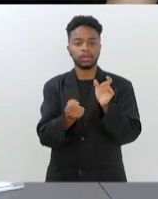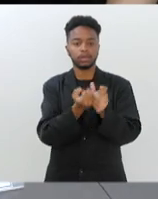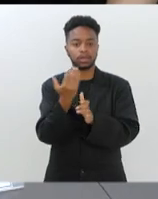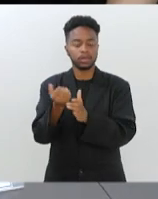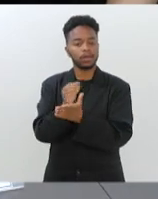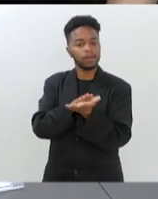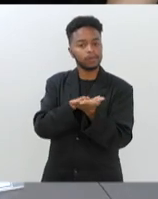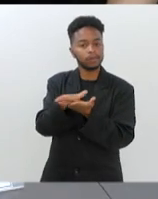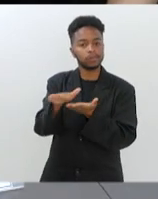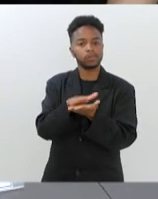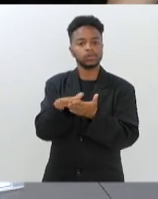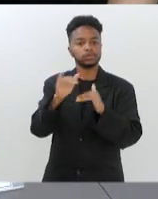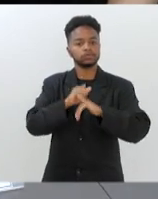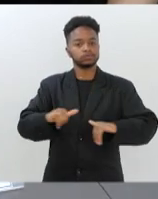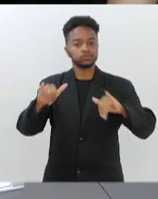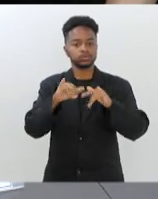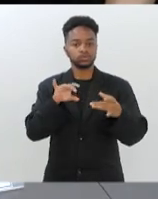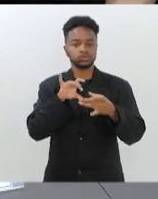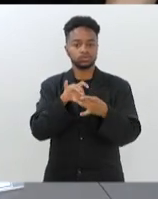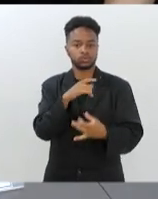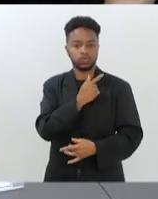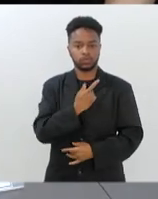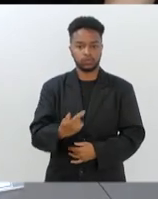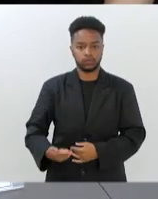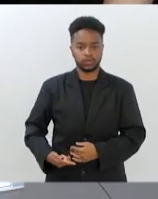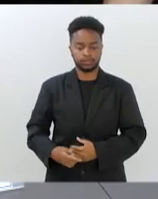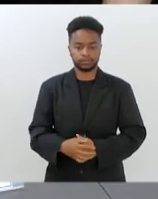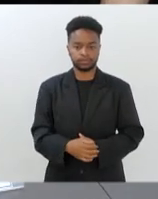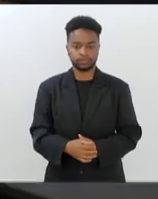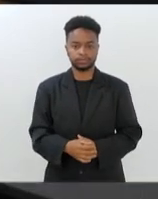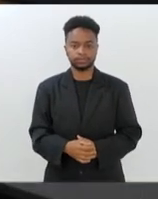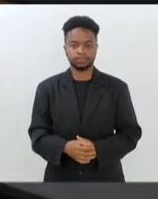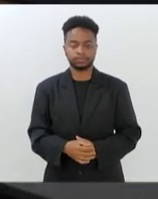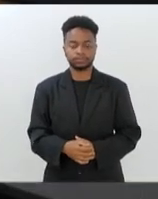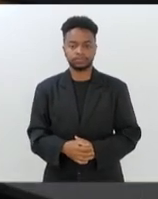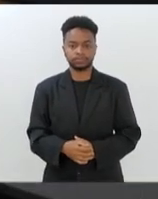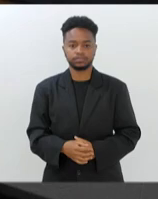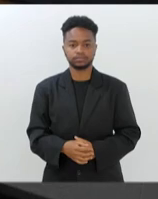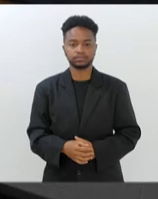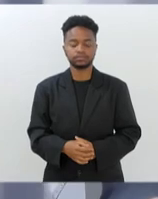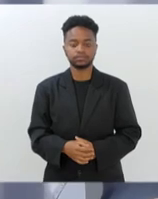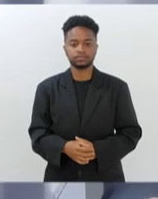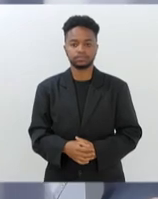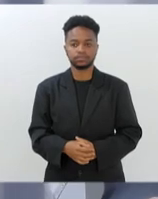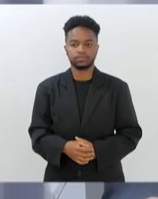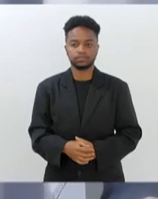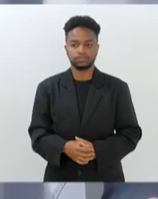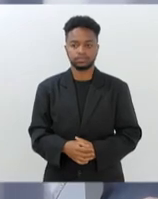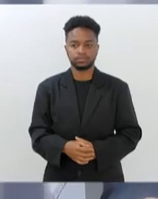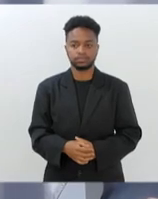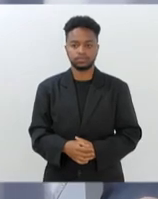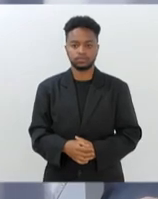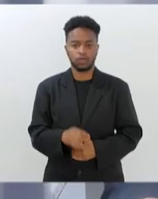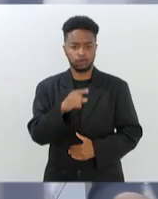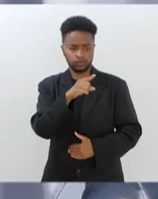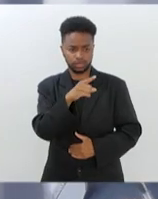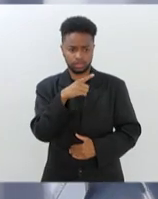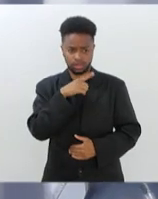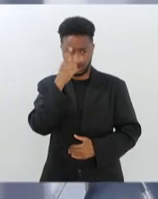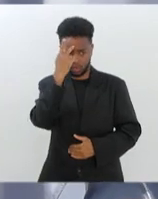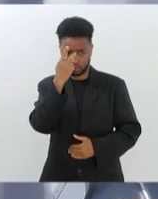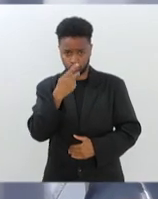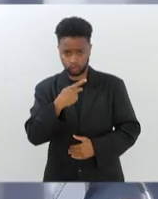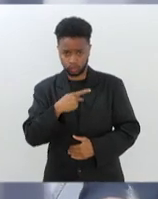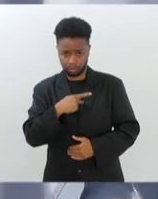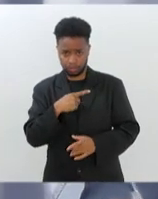publicitárias que atendem então ao governo do estado o senhor tem autonomia